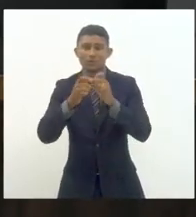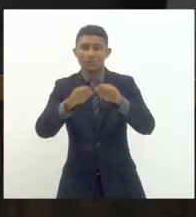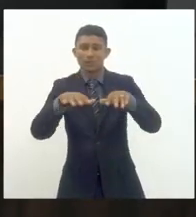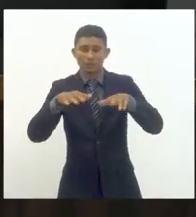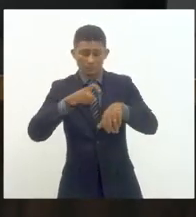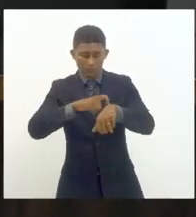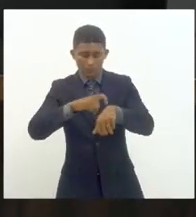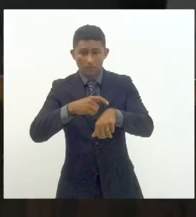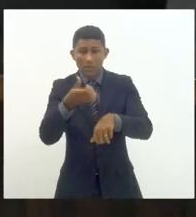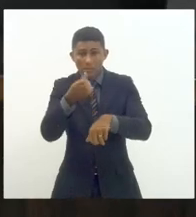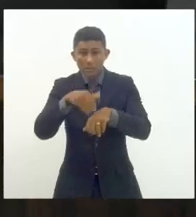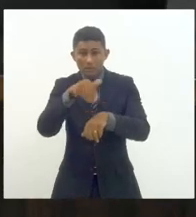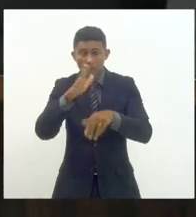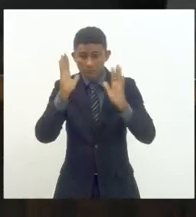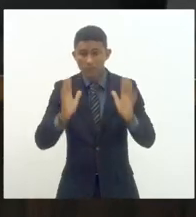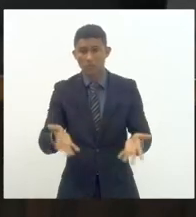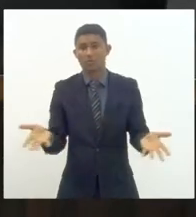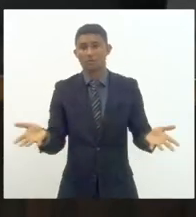ser?